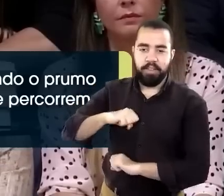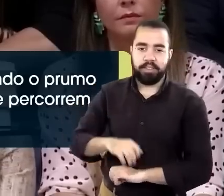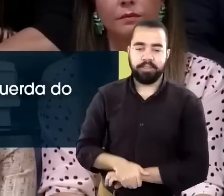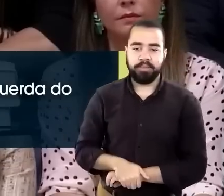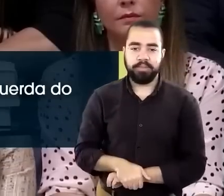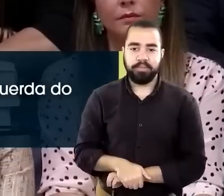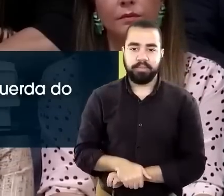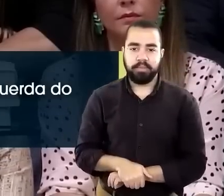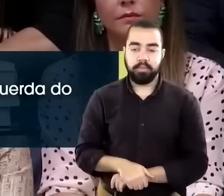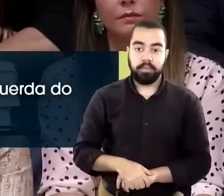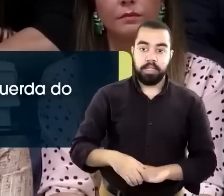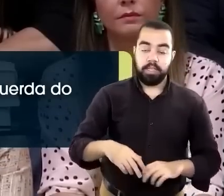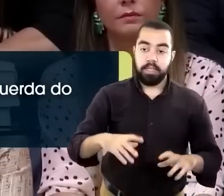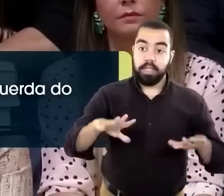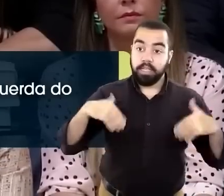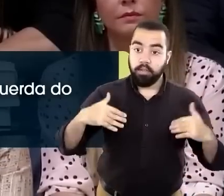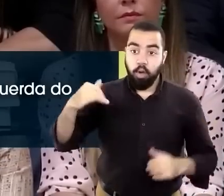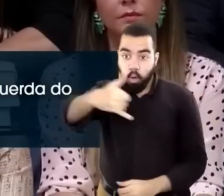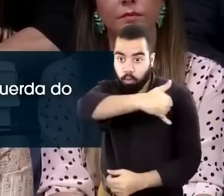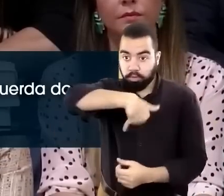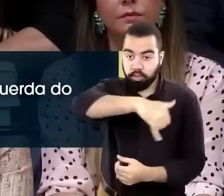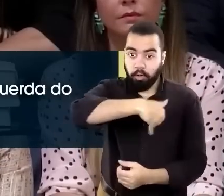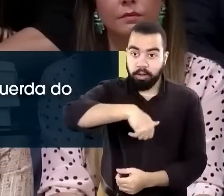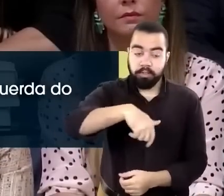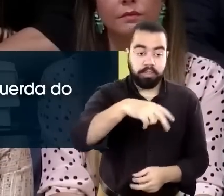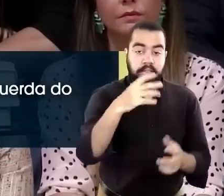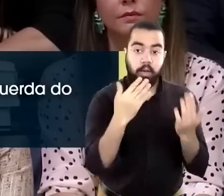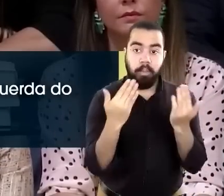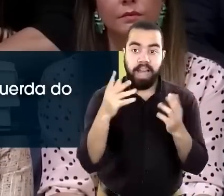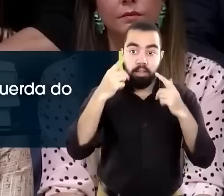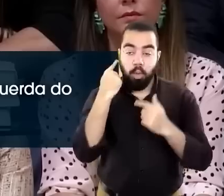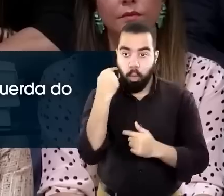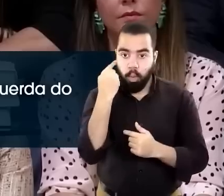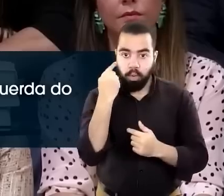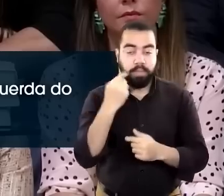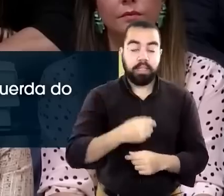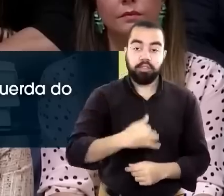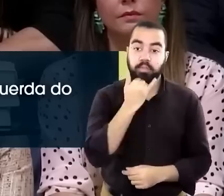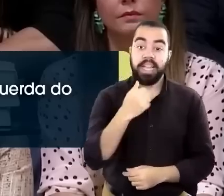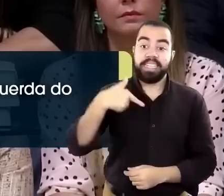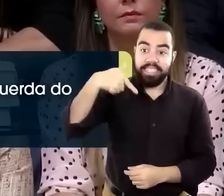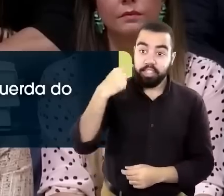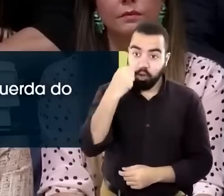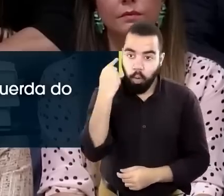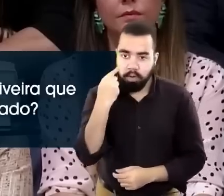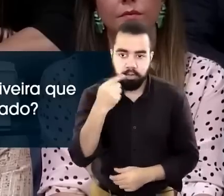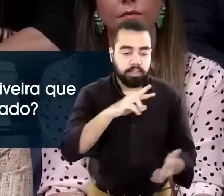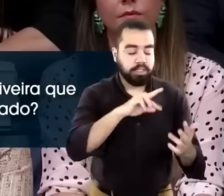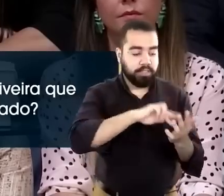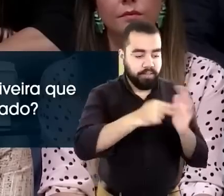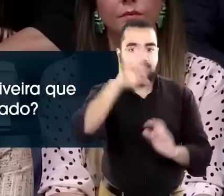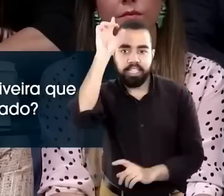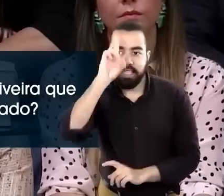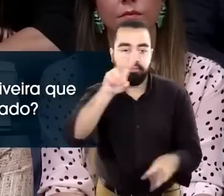que percorrem toda a terra. Prossegui e lhe perguntei, que são as duas oliveiras à direita e à esquerda do